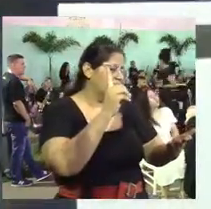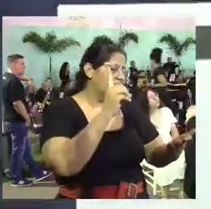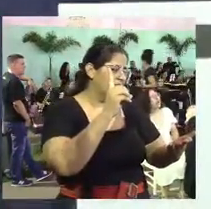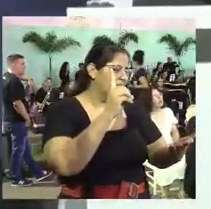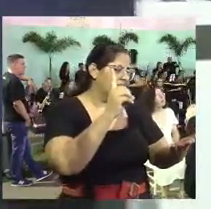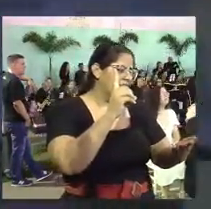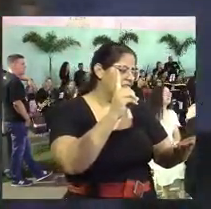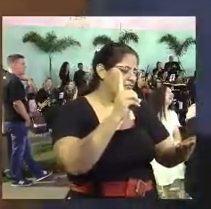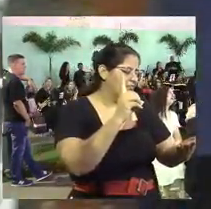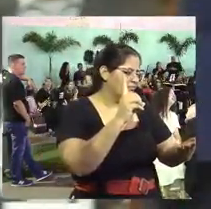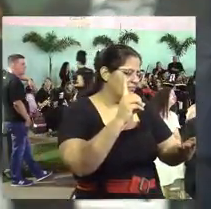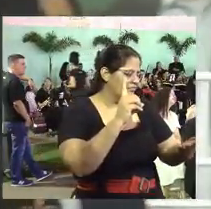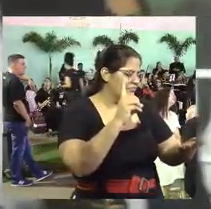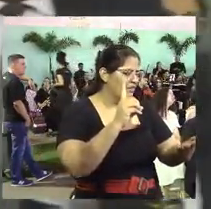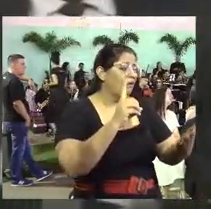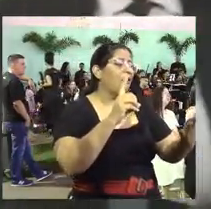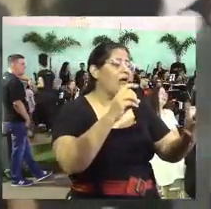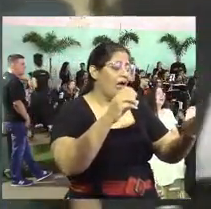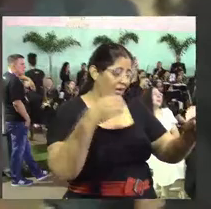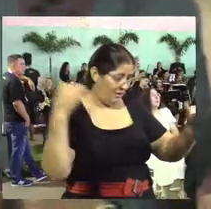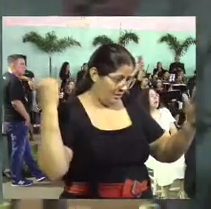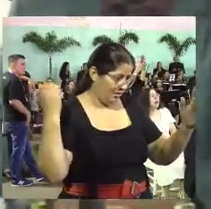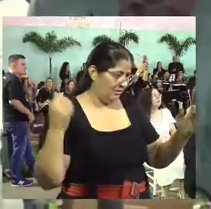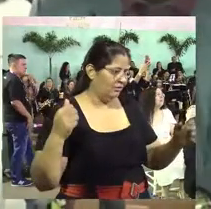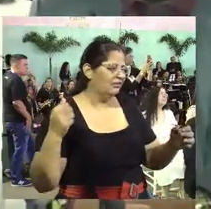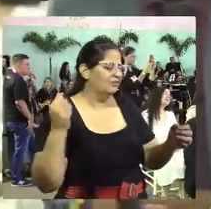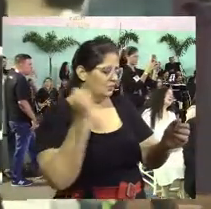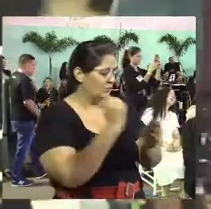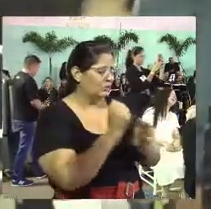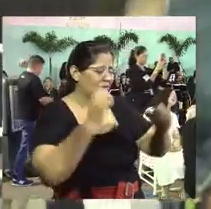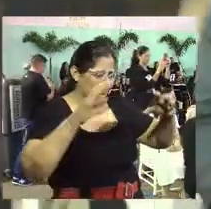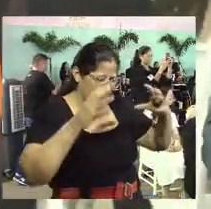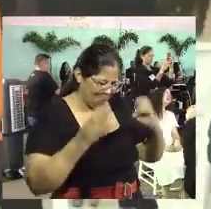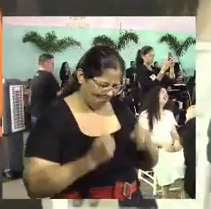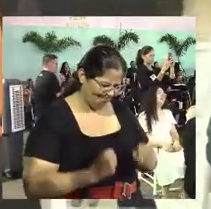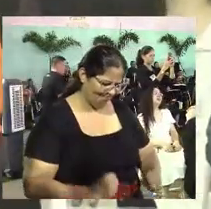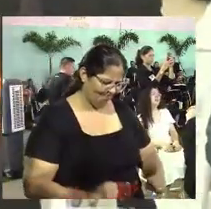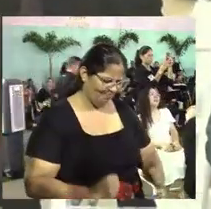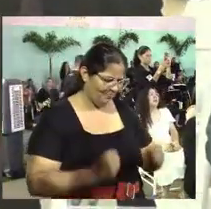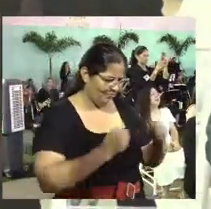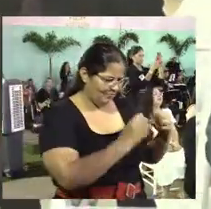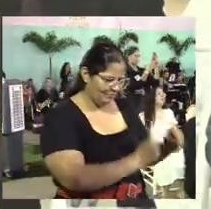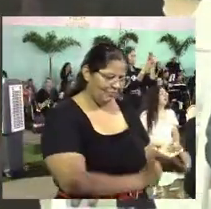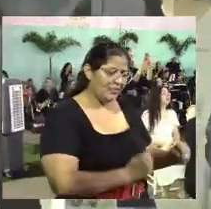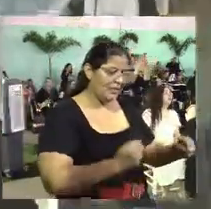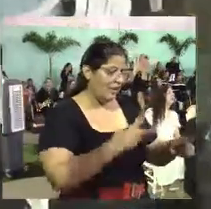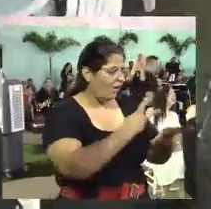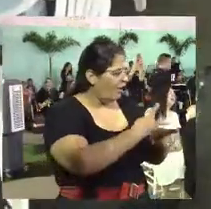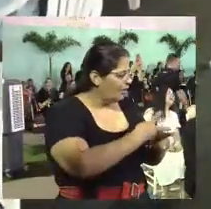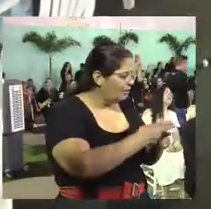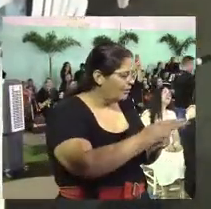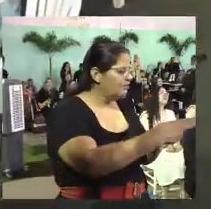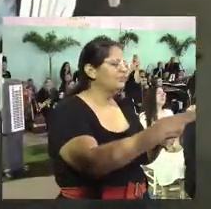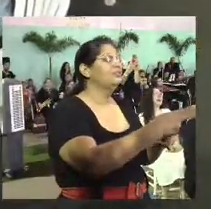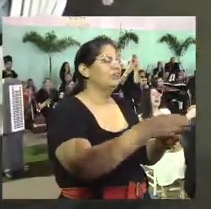encontra bastante poder para vencer o que mais